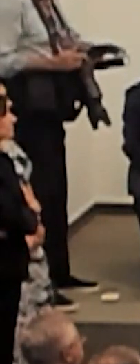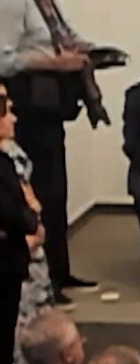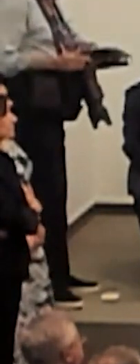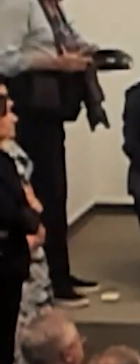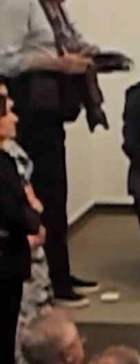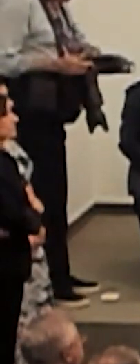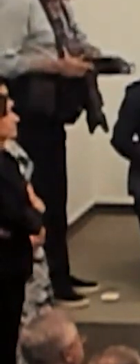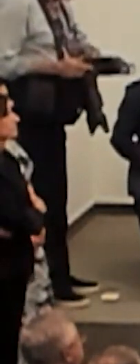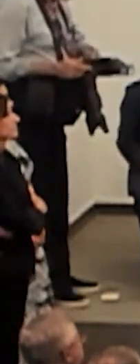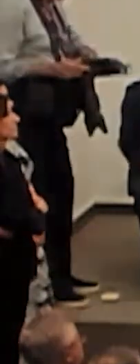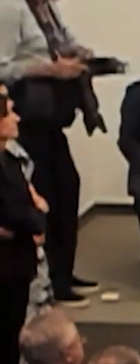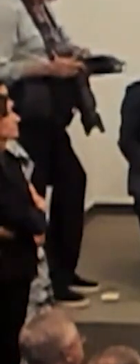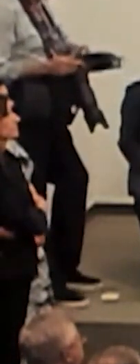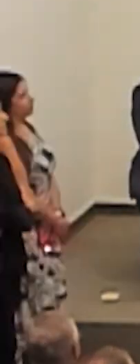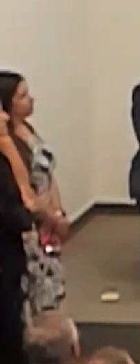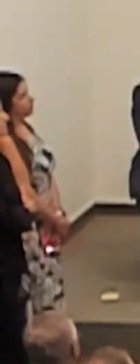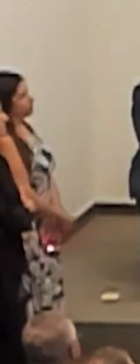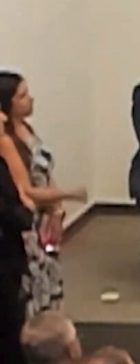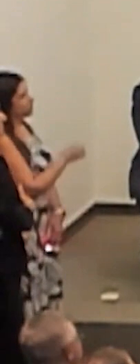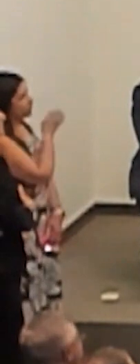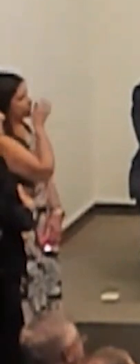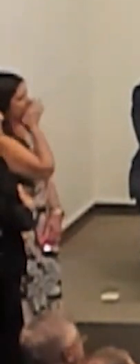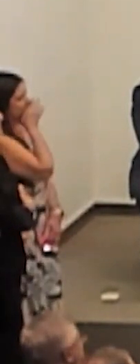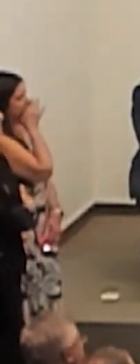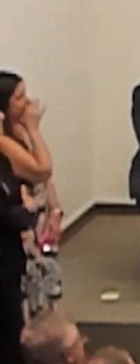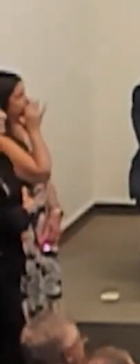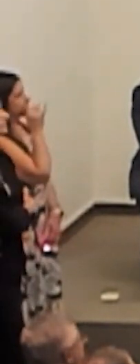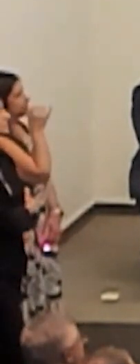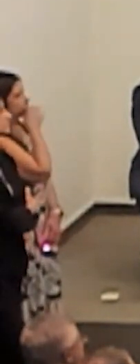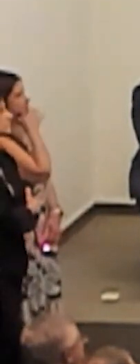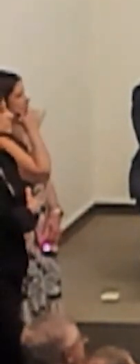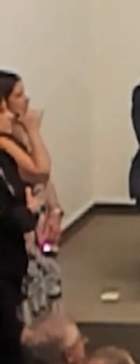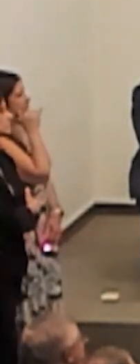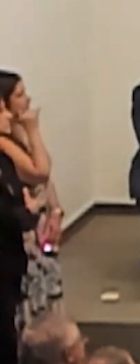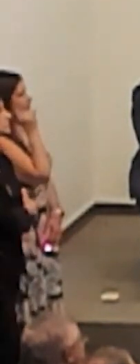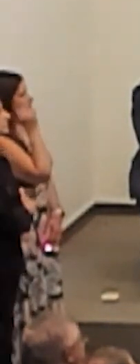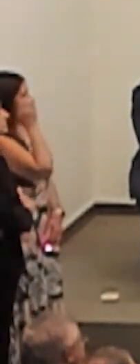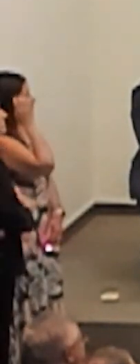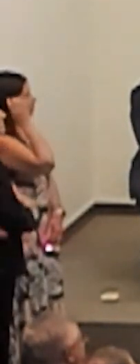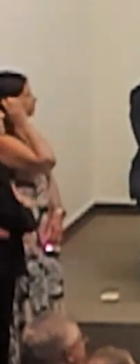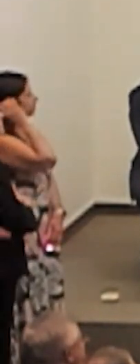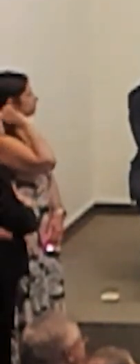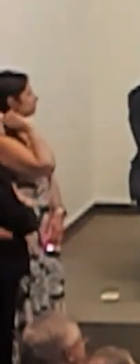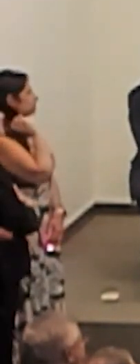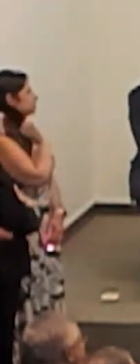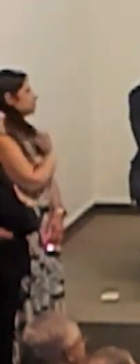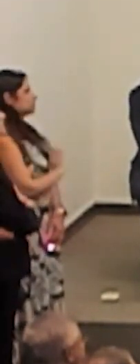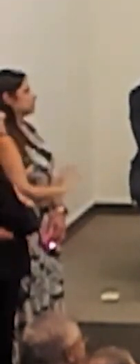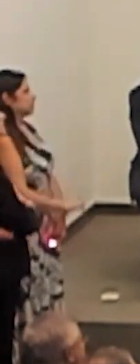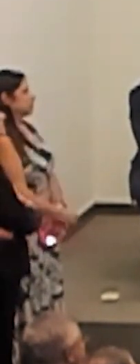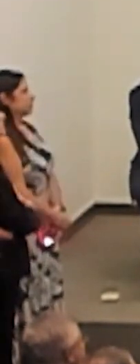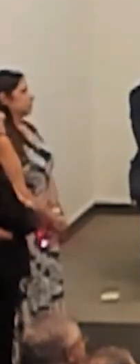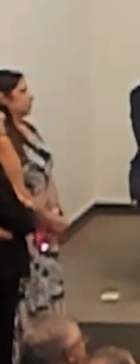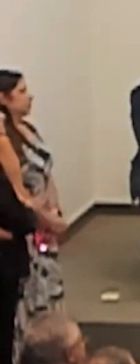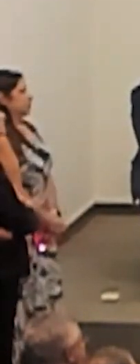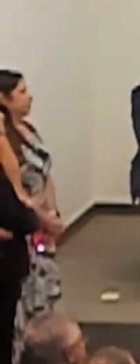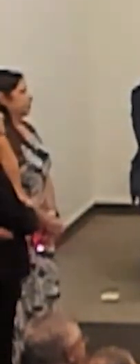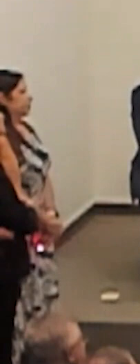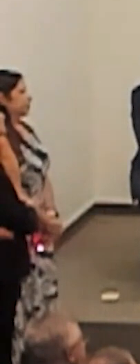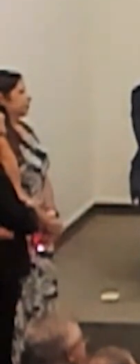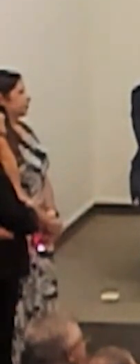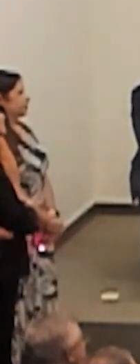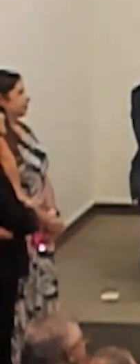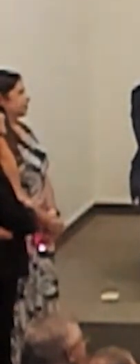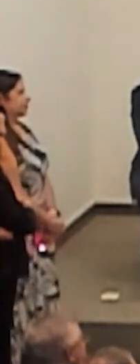inclusive, dos recursos. Fila zero. Temos que acabar com essa fila. É a primeira coisa que alguém que tem a